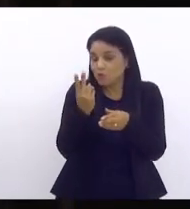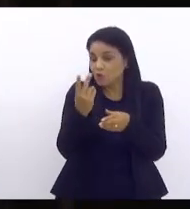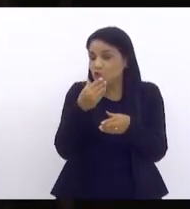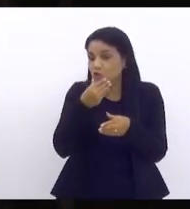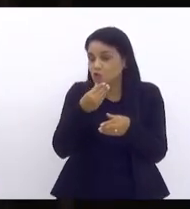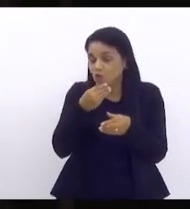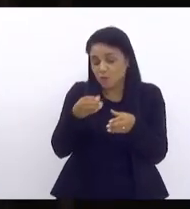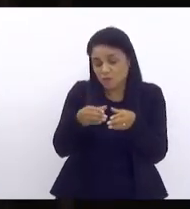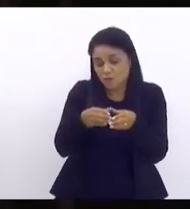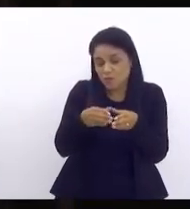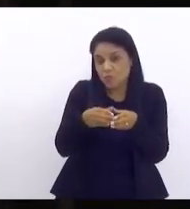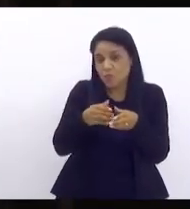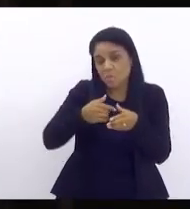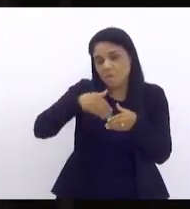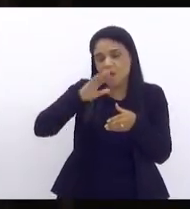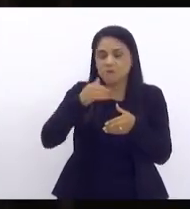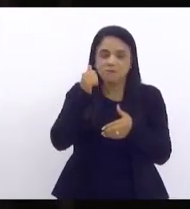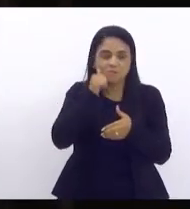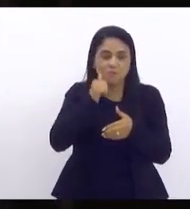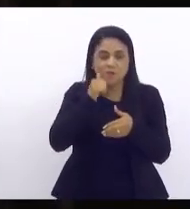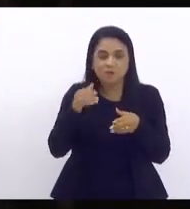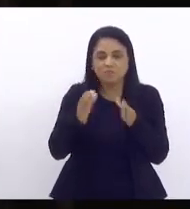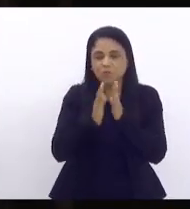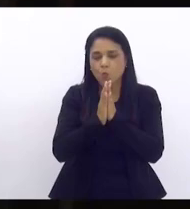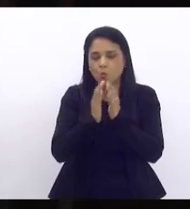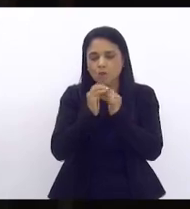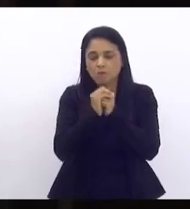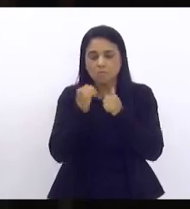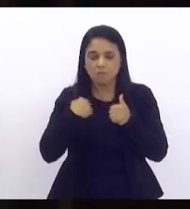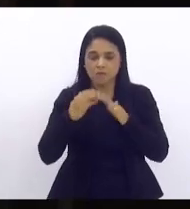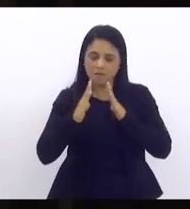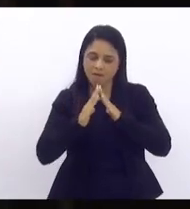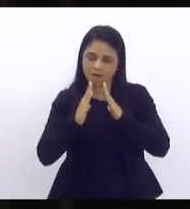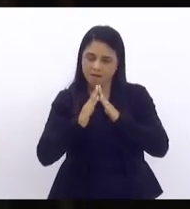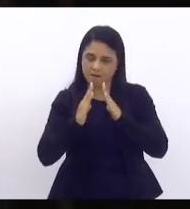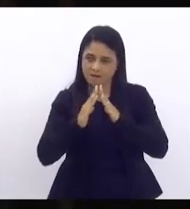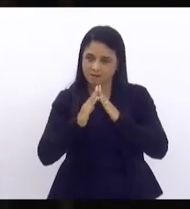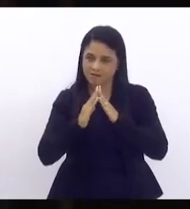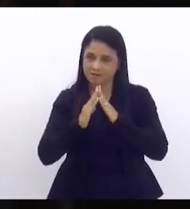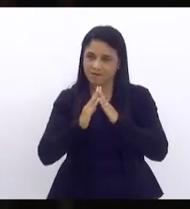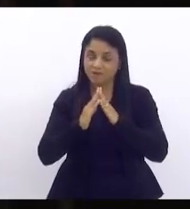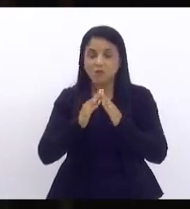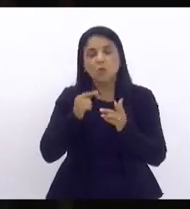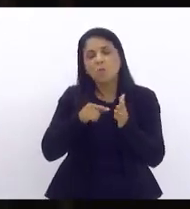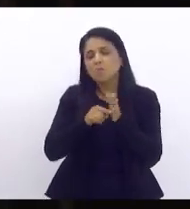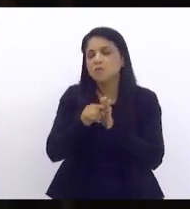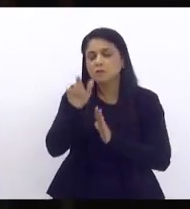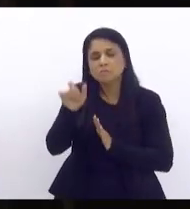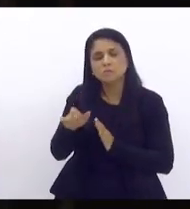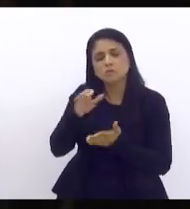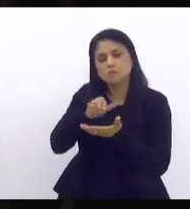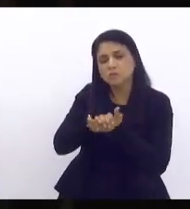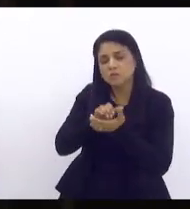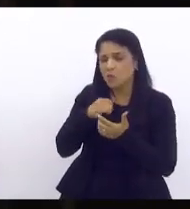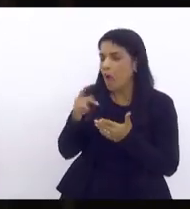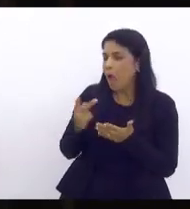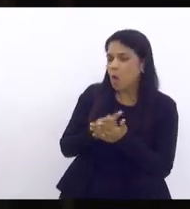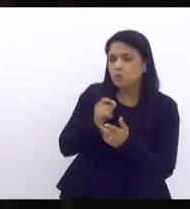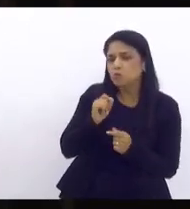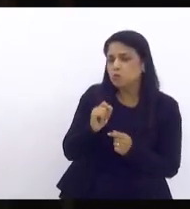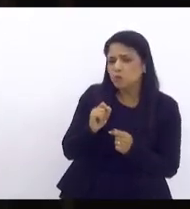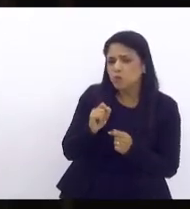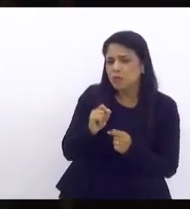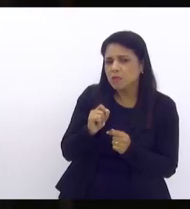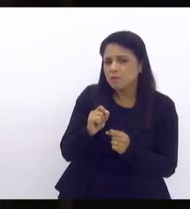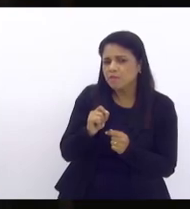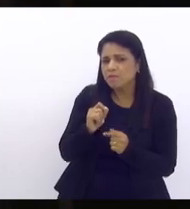o núcleo do grupo de oração, orando na minha casa. E eu perguntava a Gorete, o que está acontecendo aqui? O que